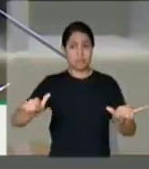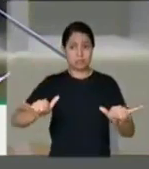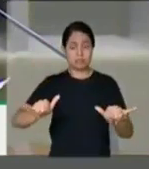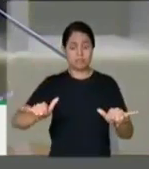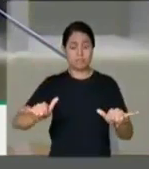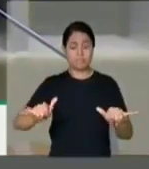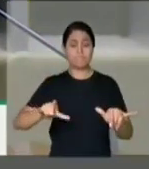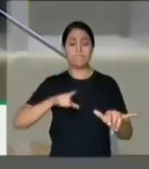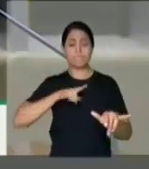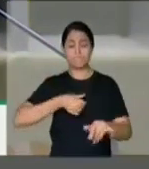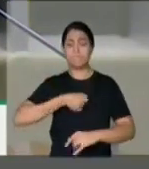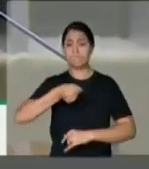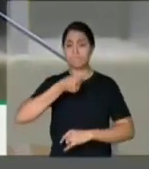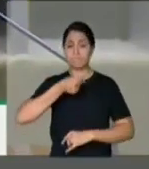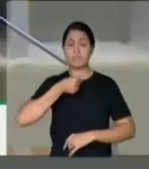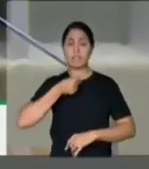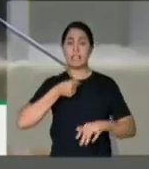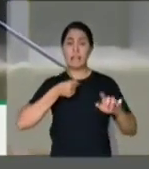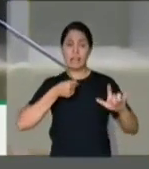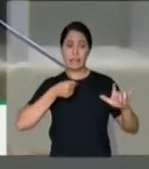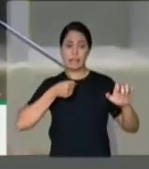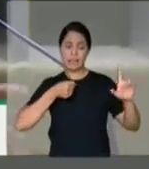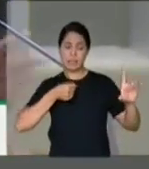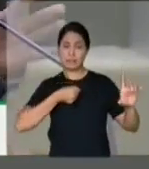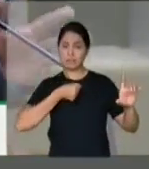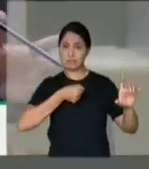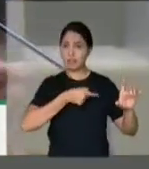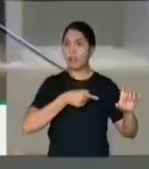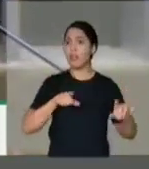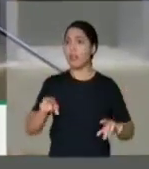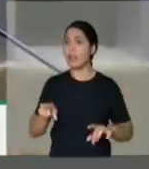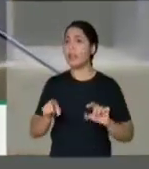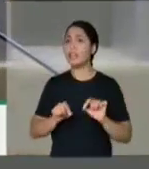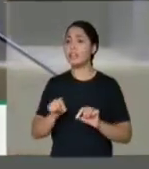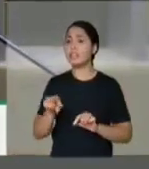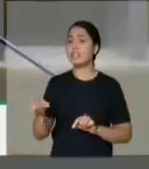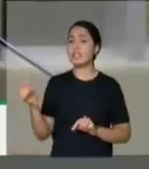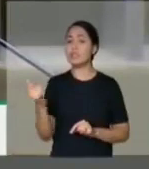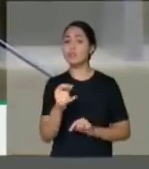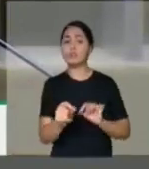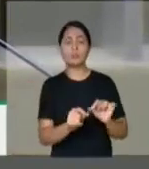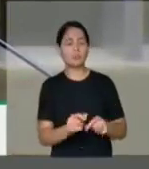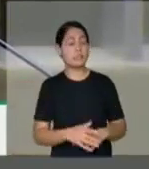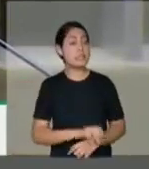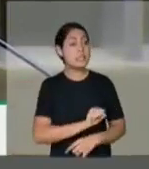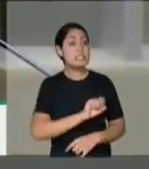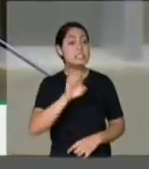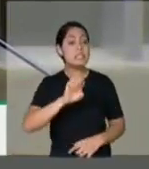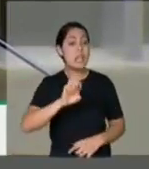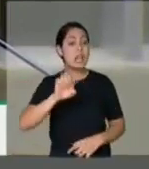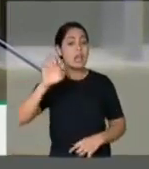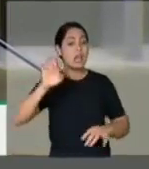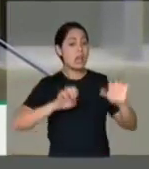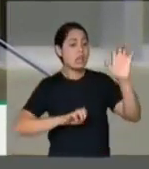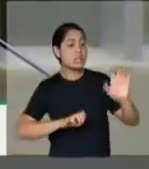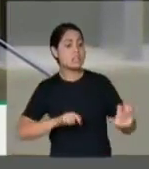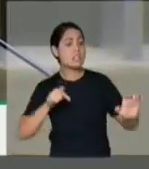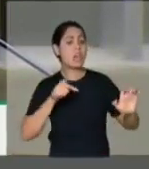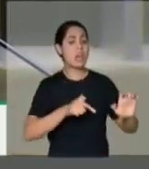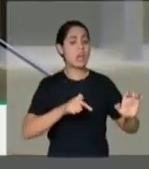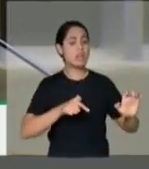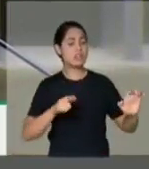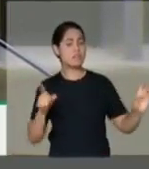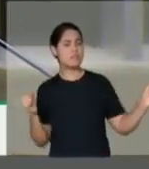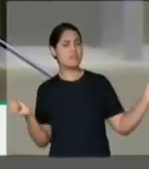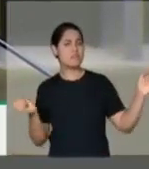em entrevista à jornalista Leda Nagli, declarou que se a esquerda